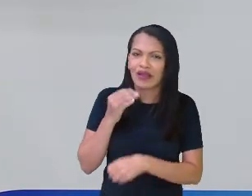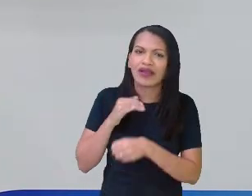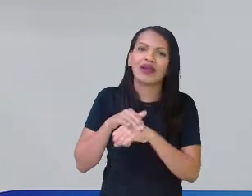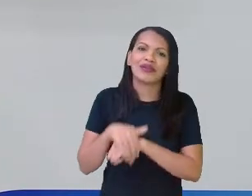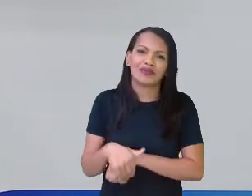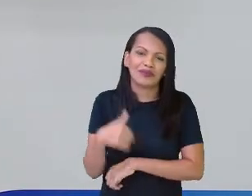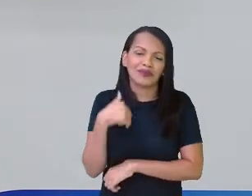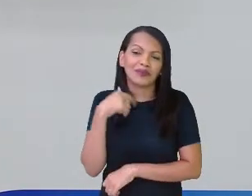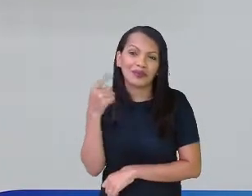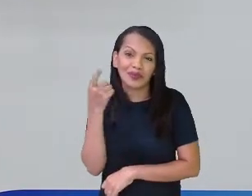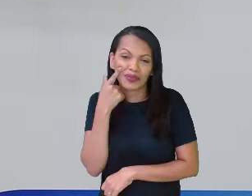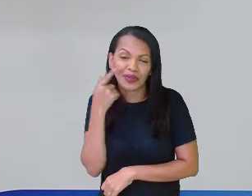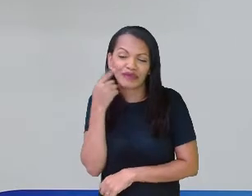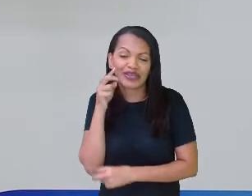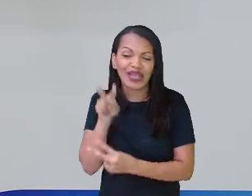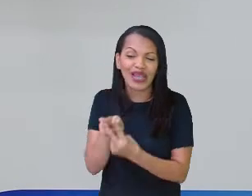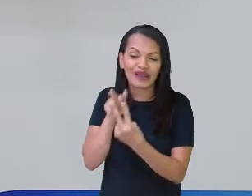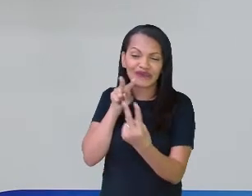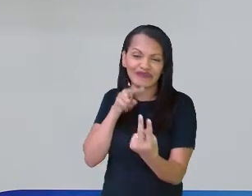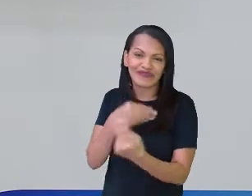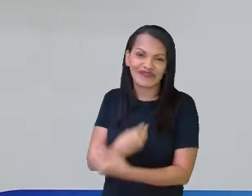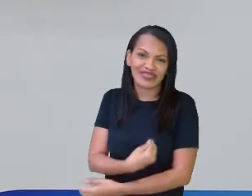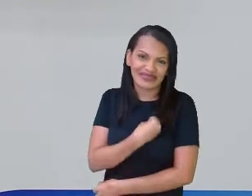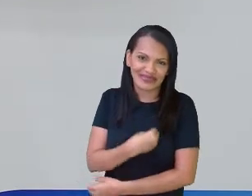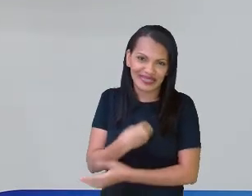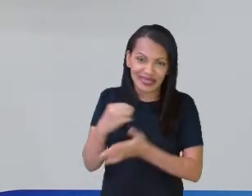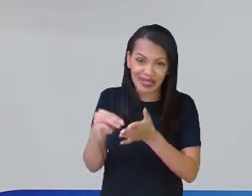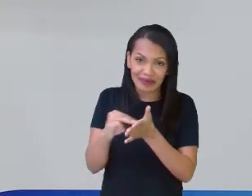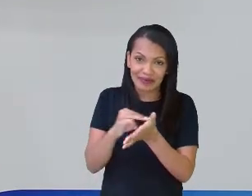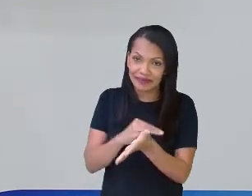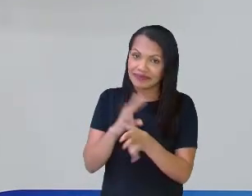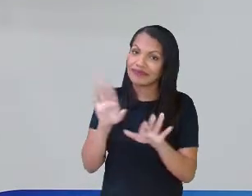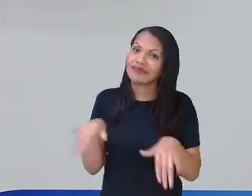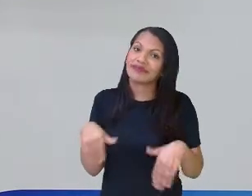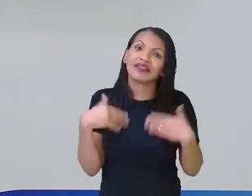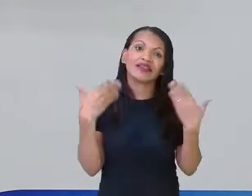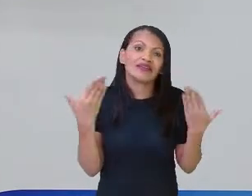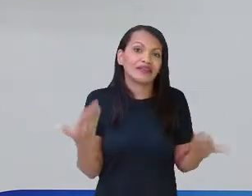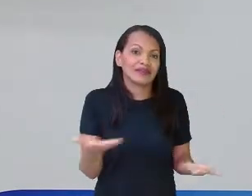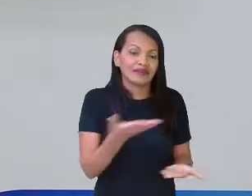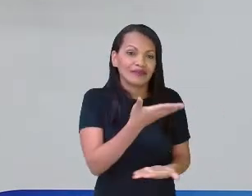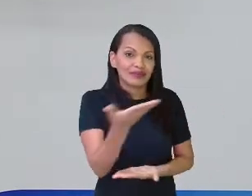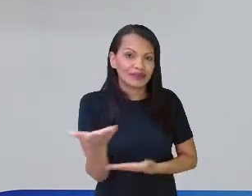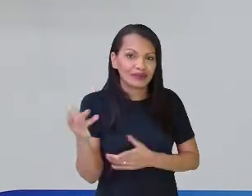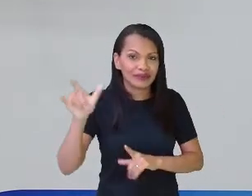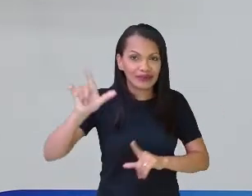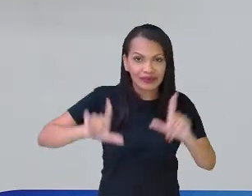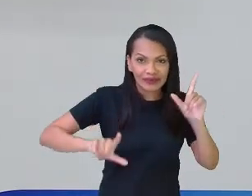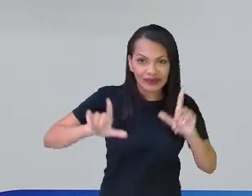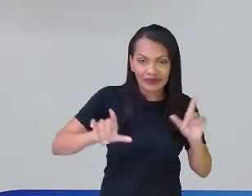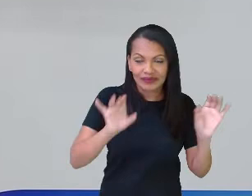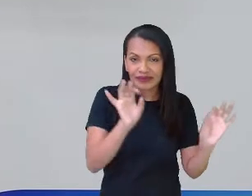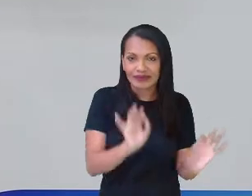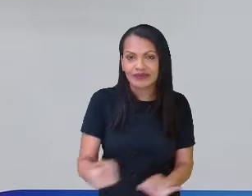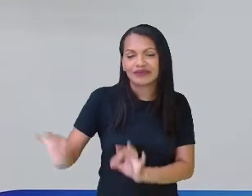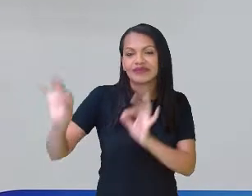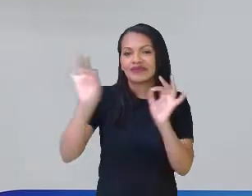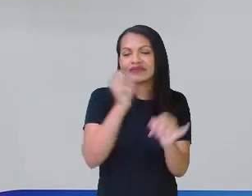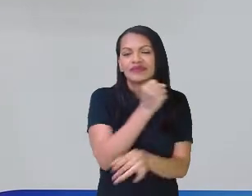receber ao vivo essas mensagens. Claro, para quem está me assistindo pela TV,